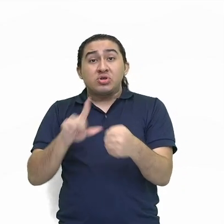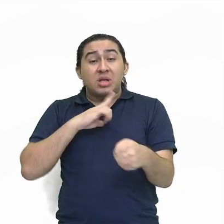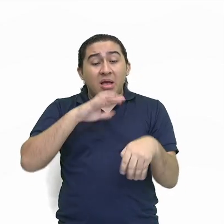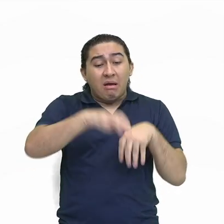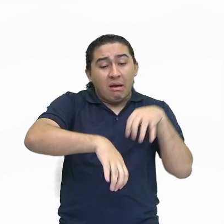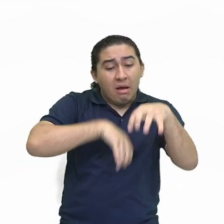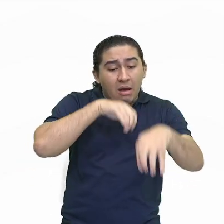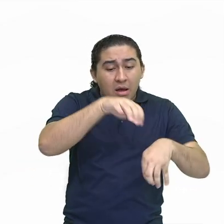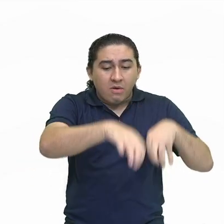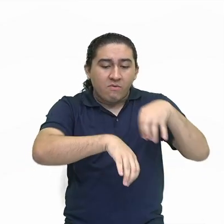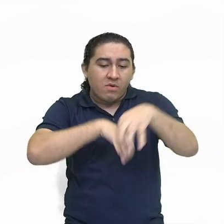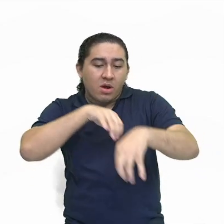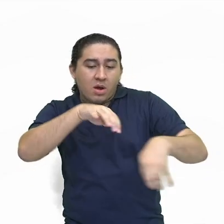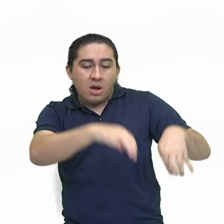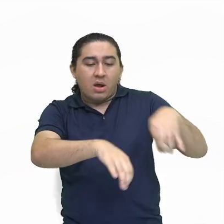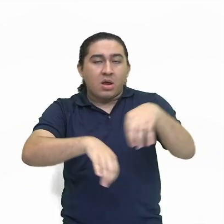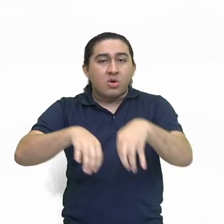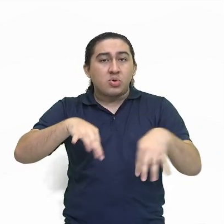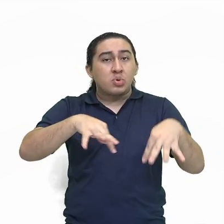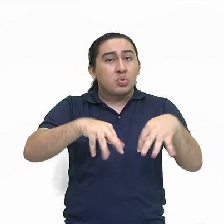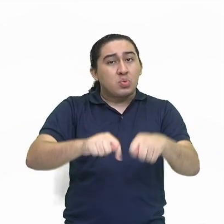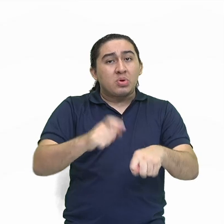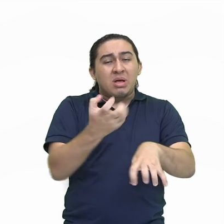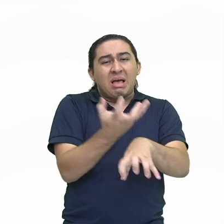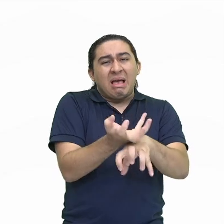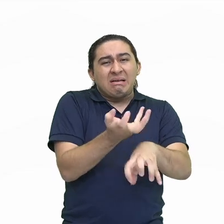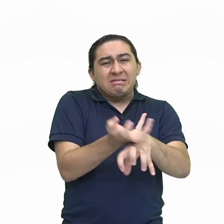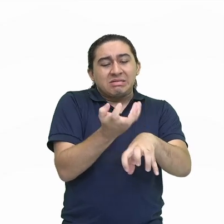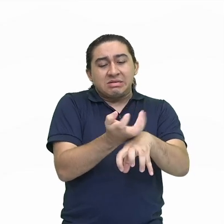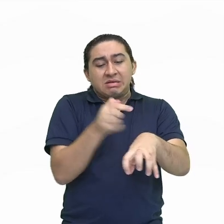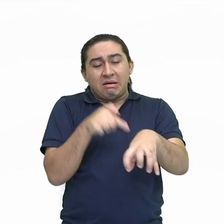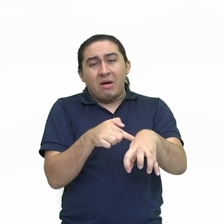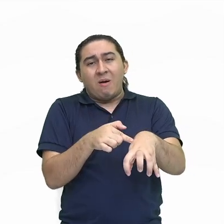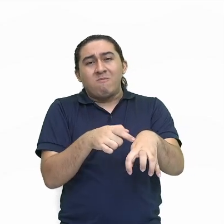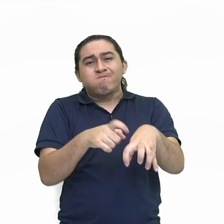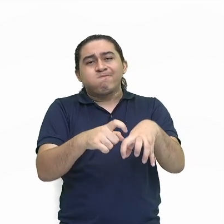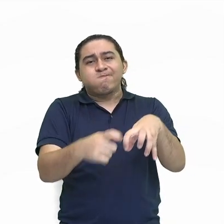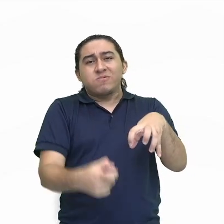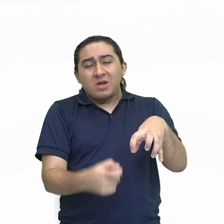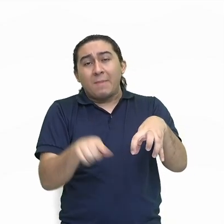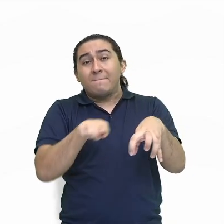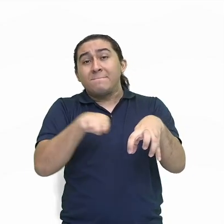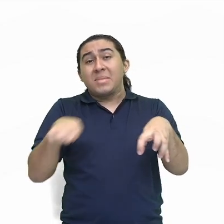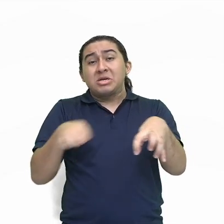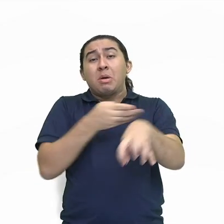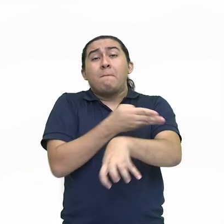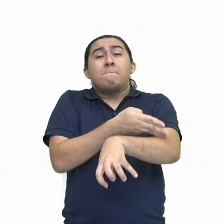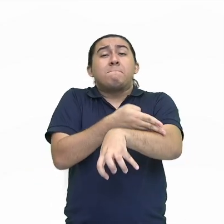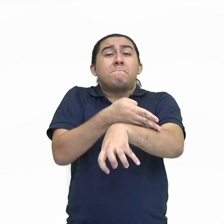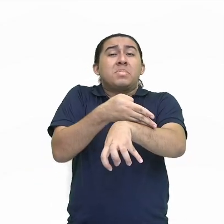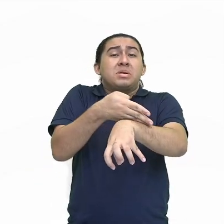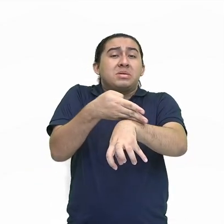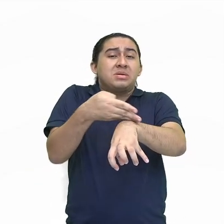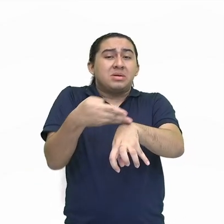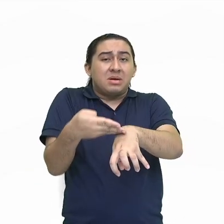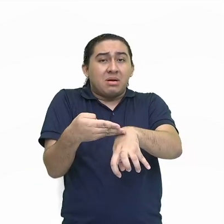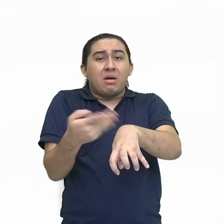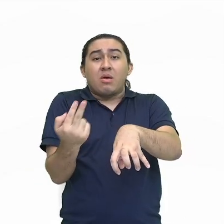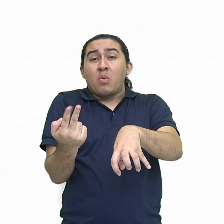cuidado, retirando da terra raízes grossas, branquinhas como o corpo de